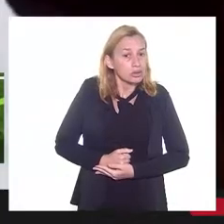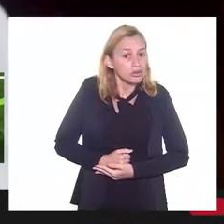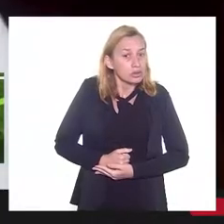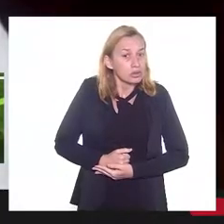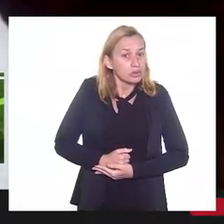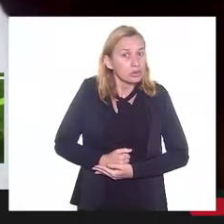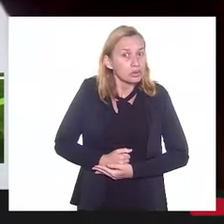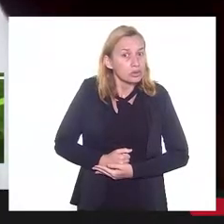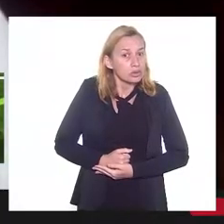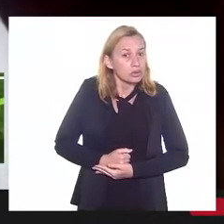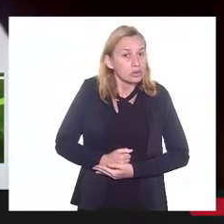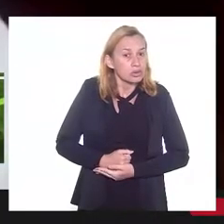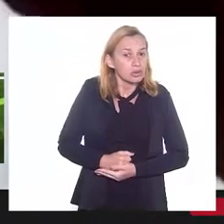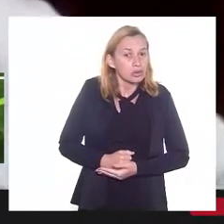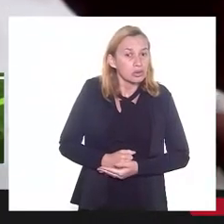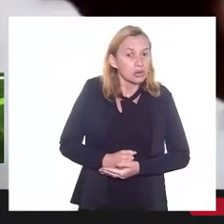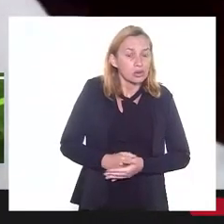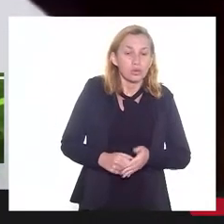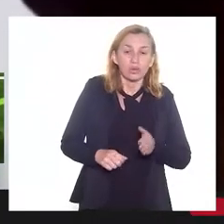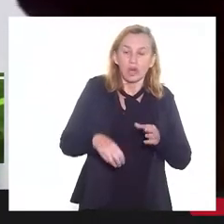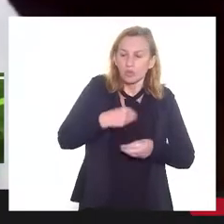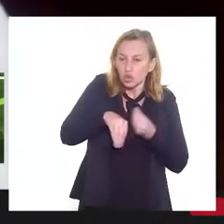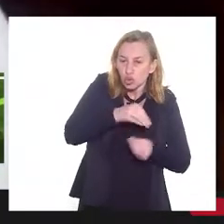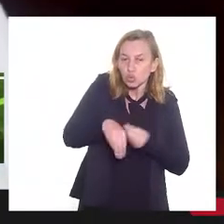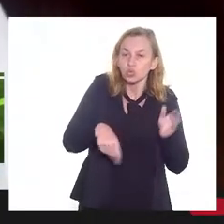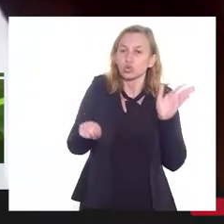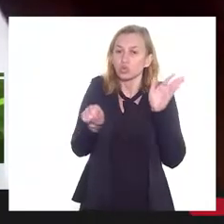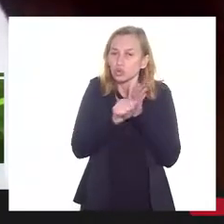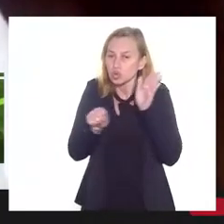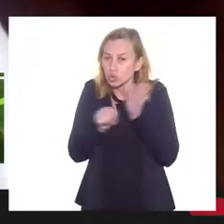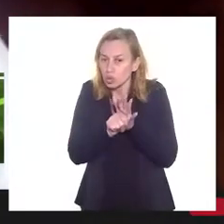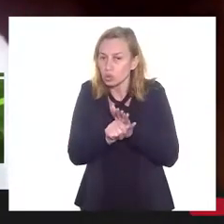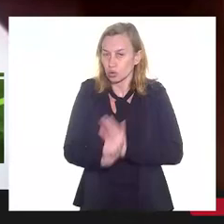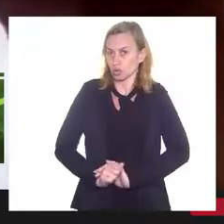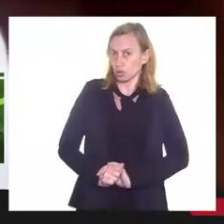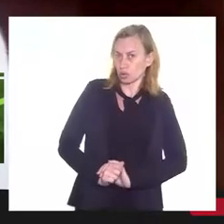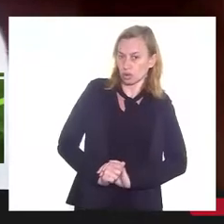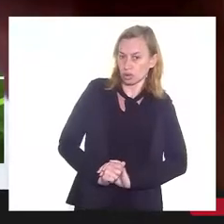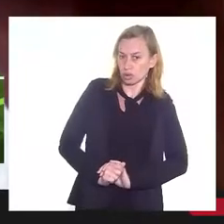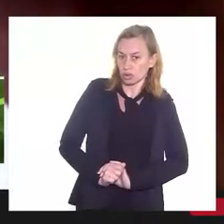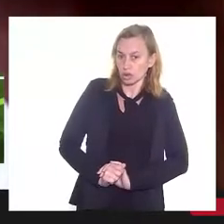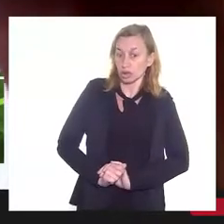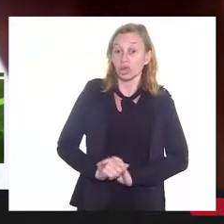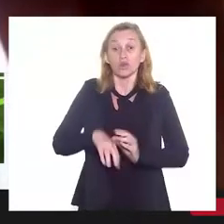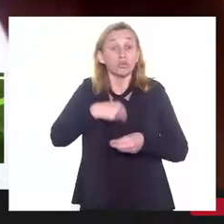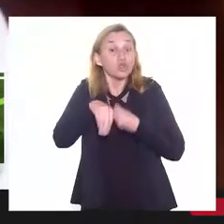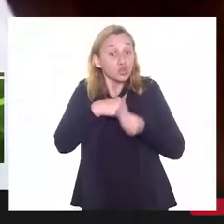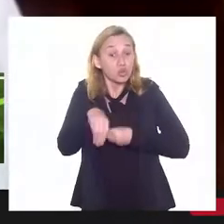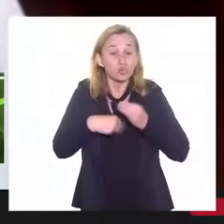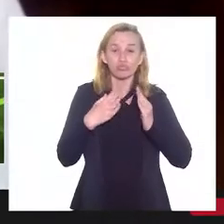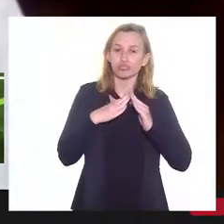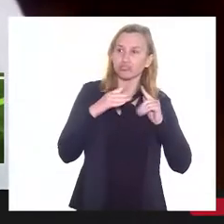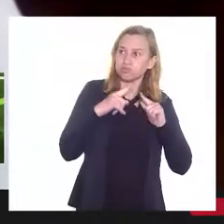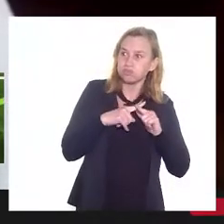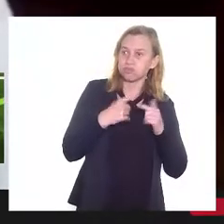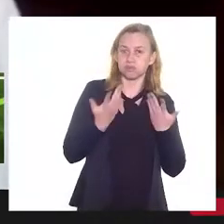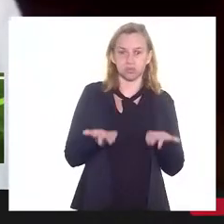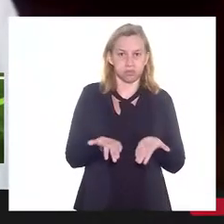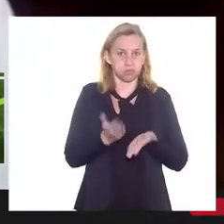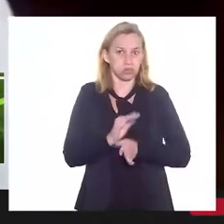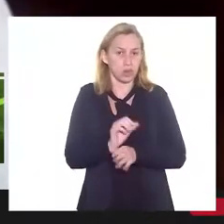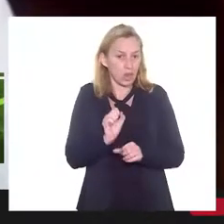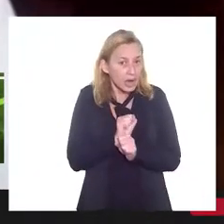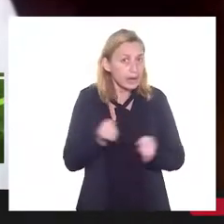envolvimento do tráfico e envolvimento das igrejas neopentecostais é e